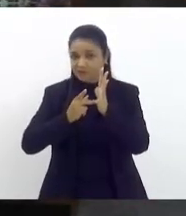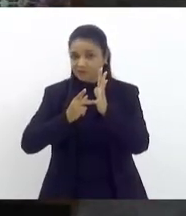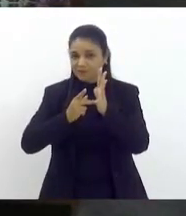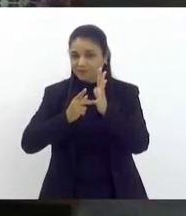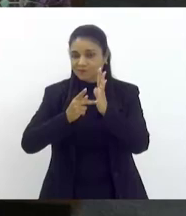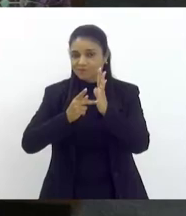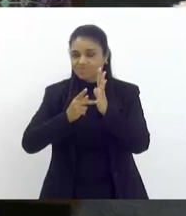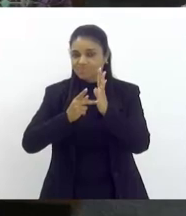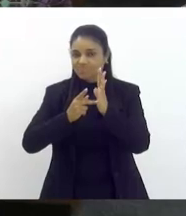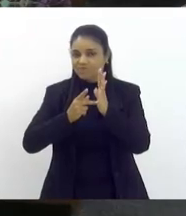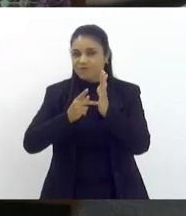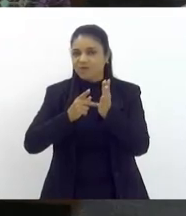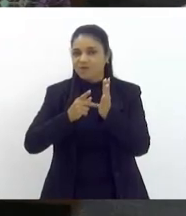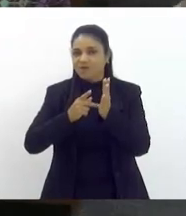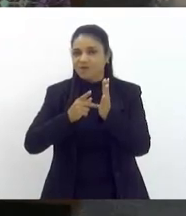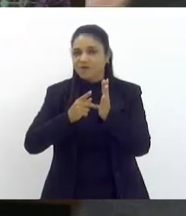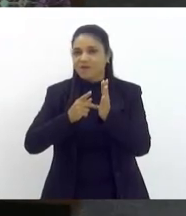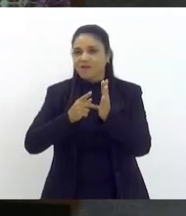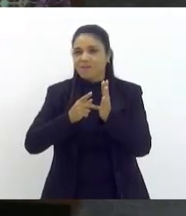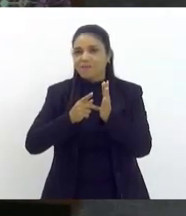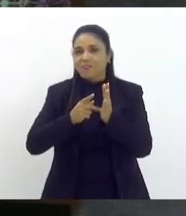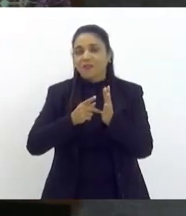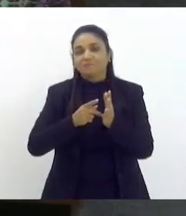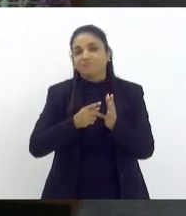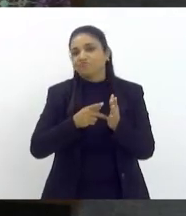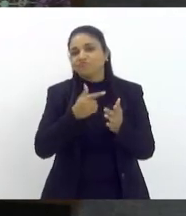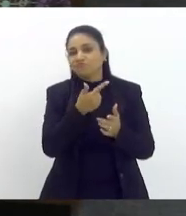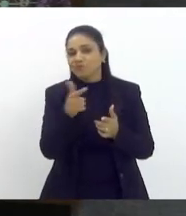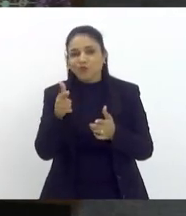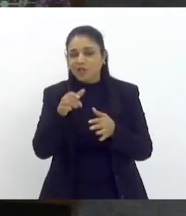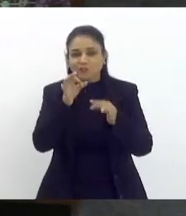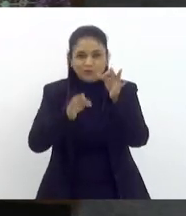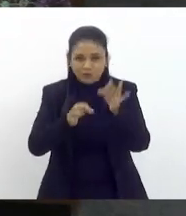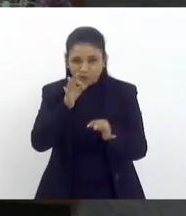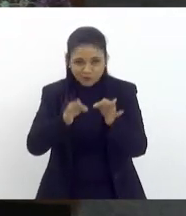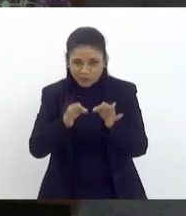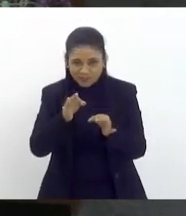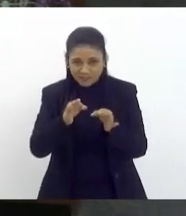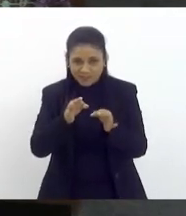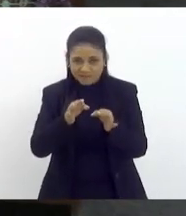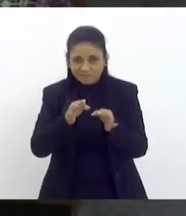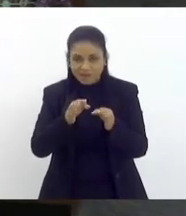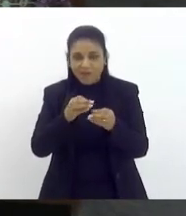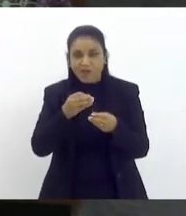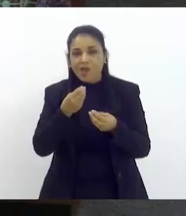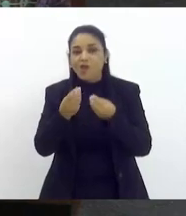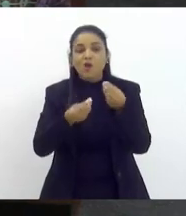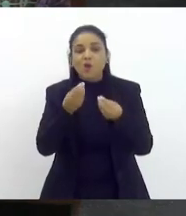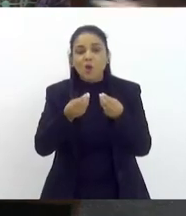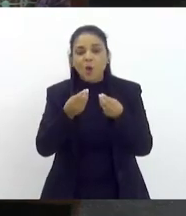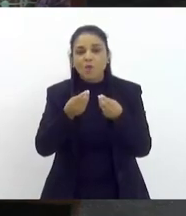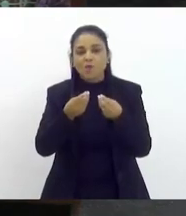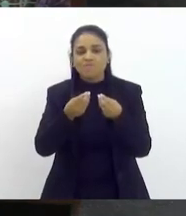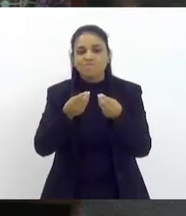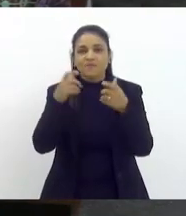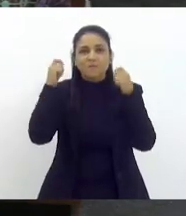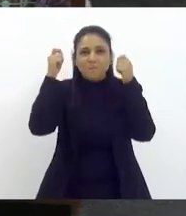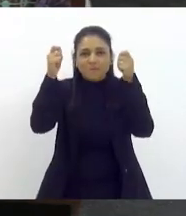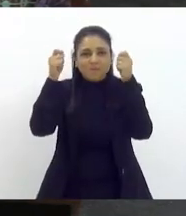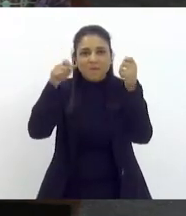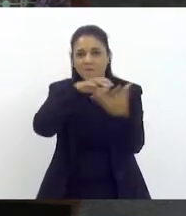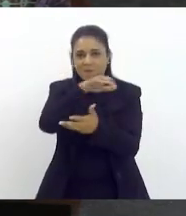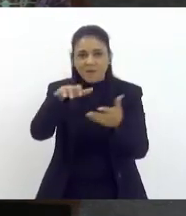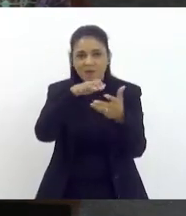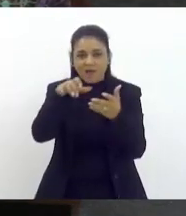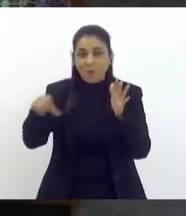injusto tentar taxar a movimentação de trabalhadores e trabalhadores da educação como um ato criminoso